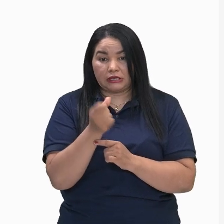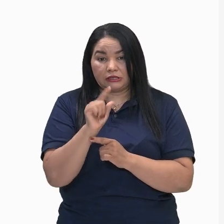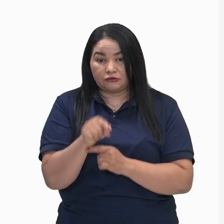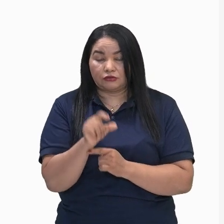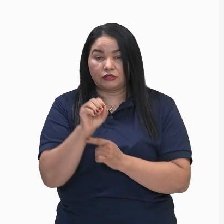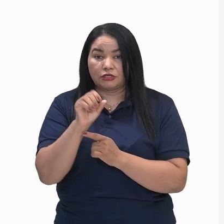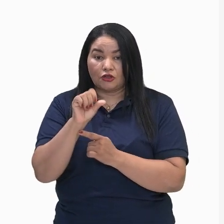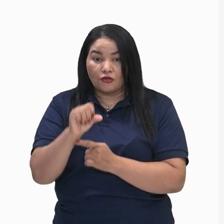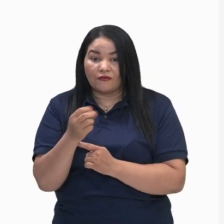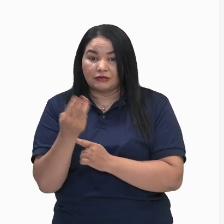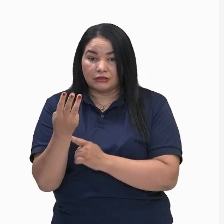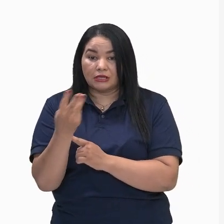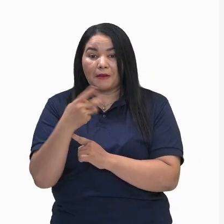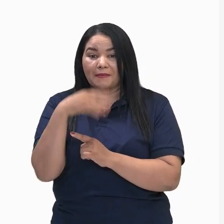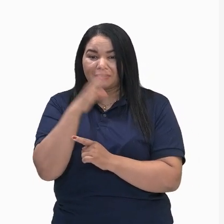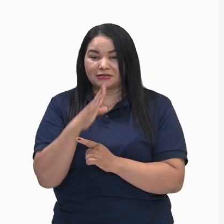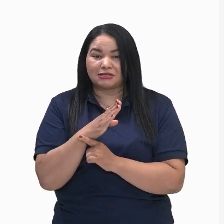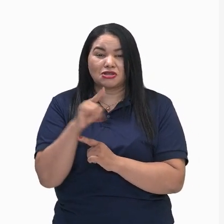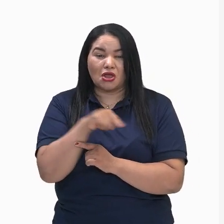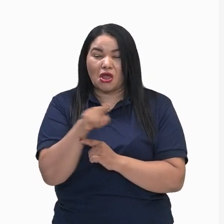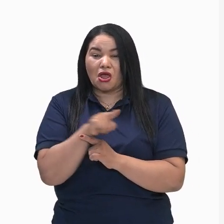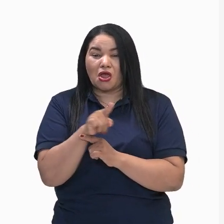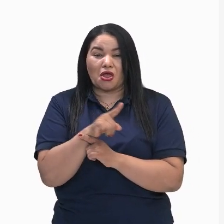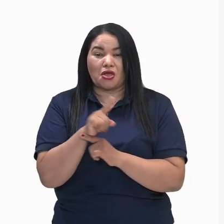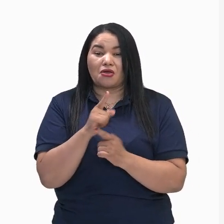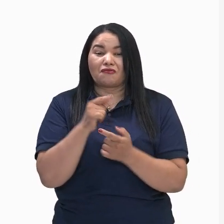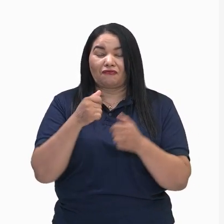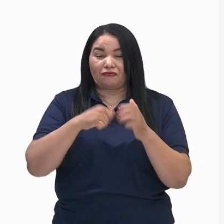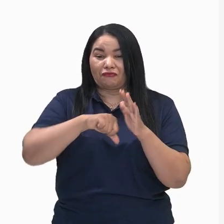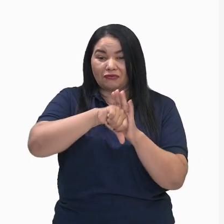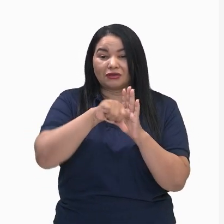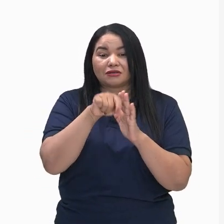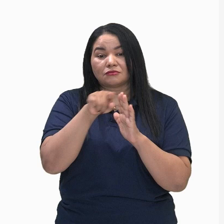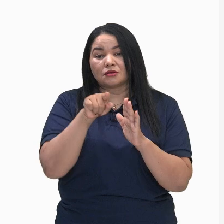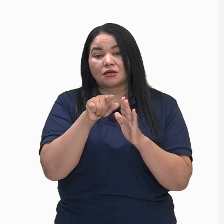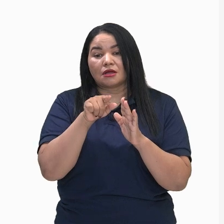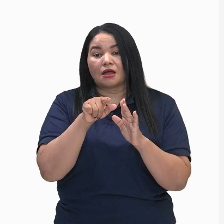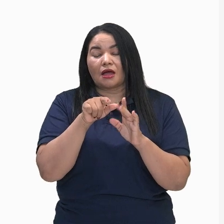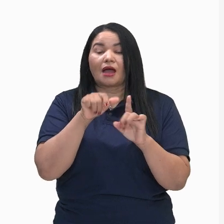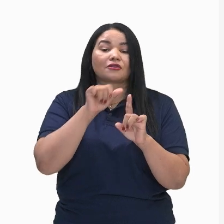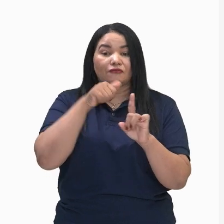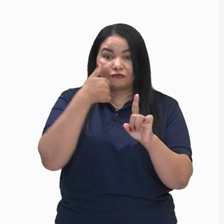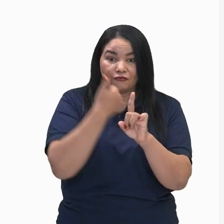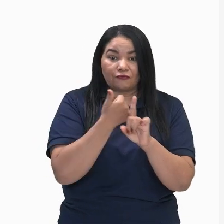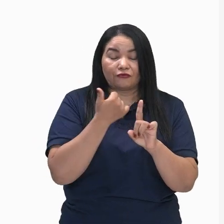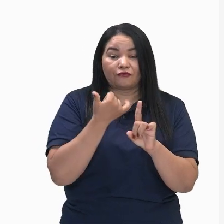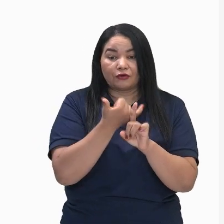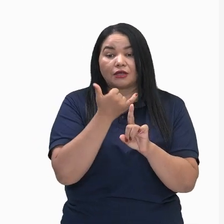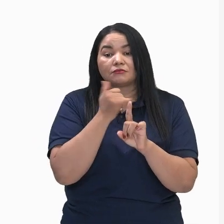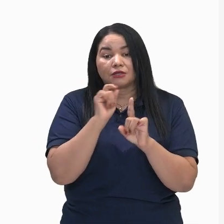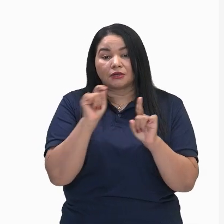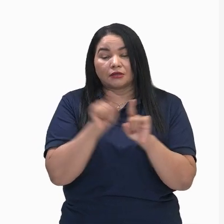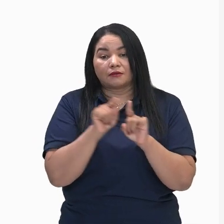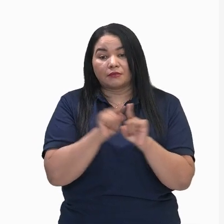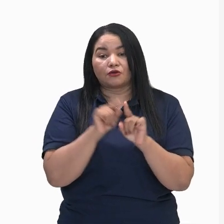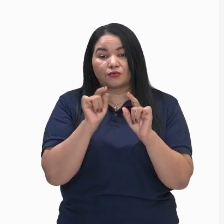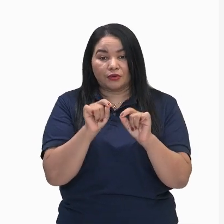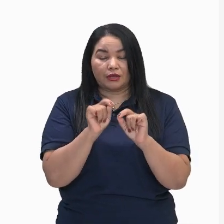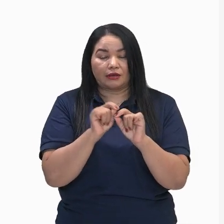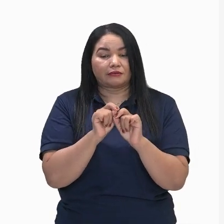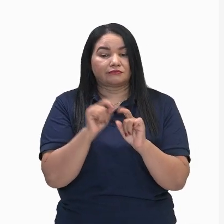106,93 brasileiras foram vítimas de assassinato. Somente em 2013 foram